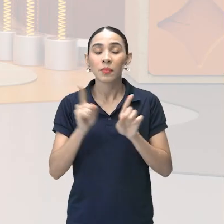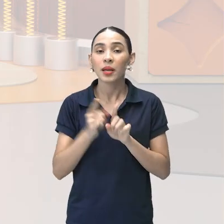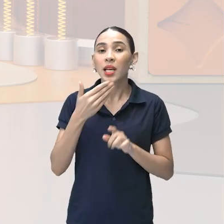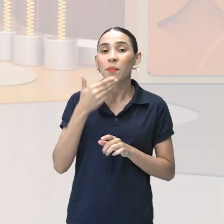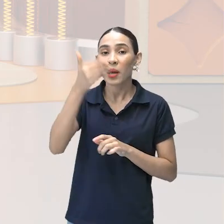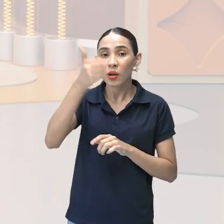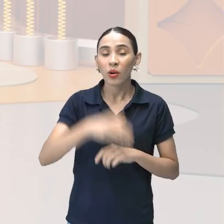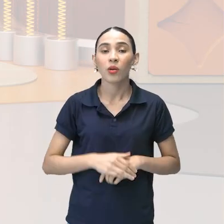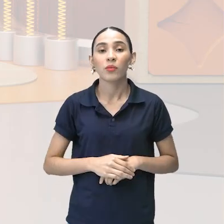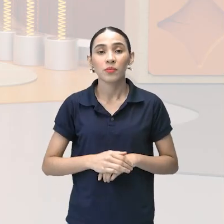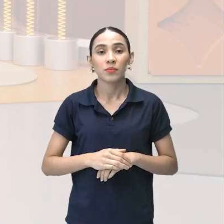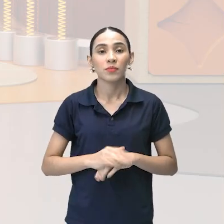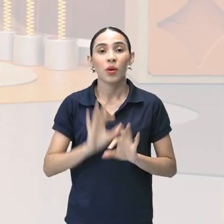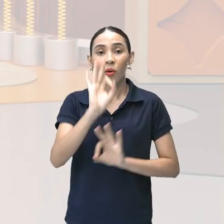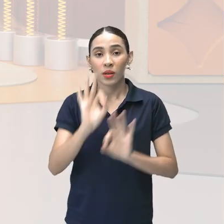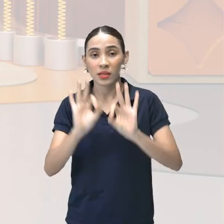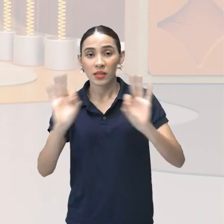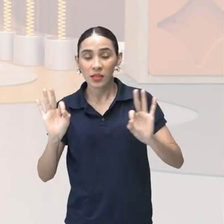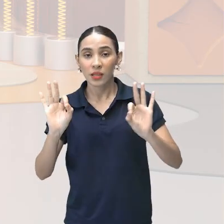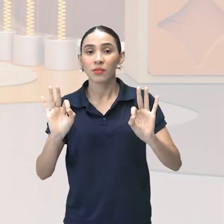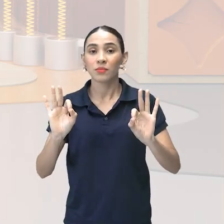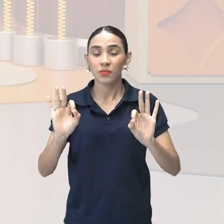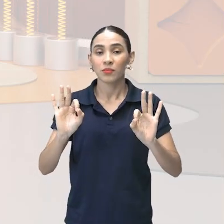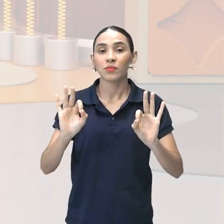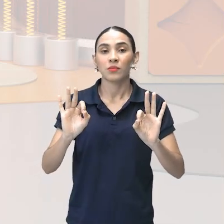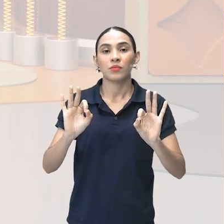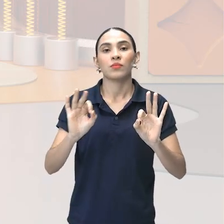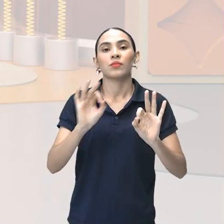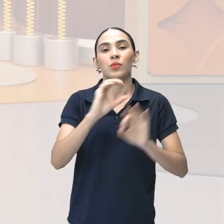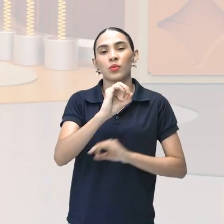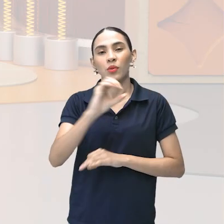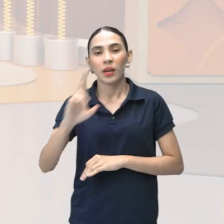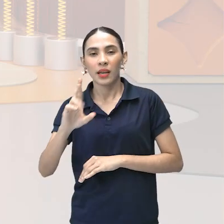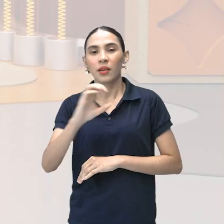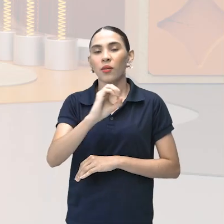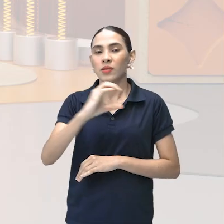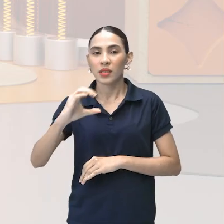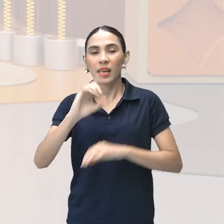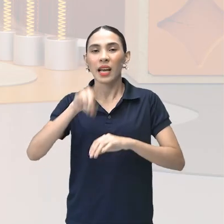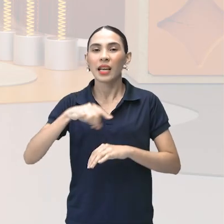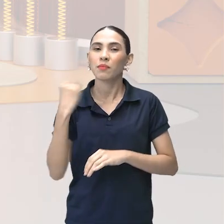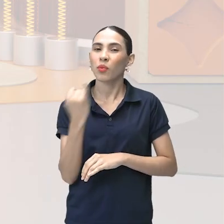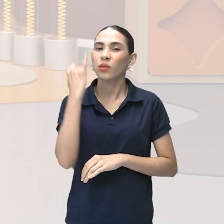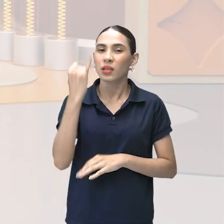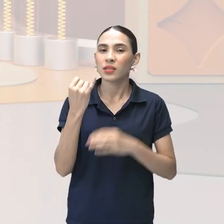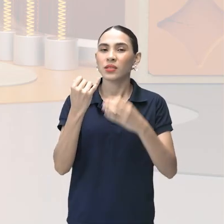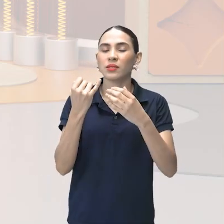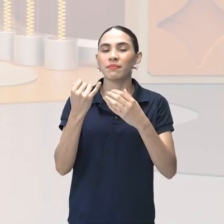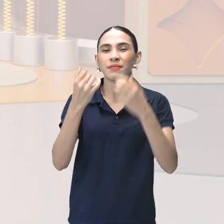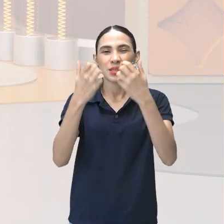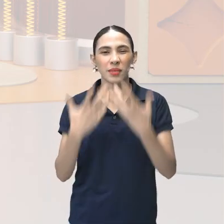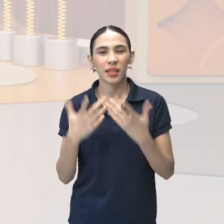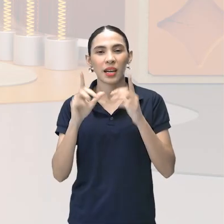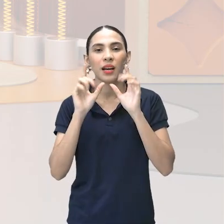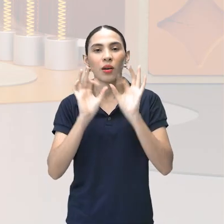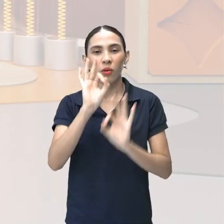essa questão dessa divisão do Oriente e Ocidente, é necessário a gente entender que essa